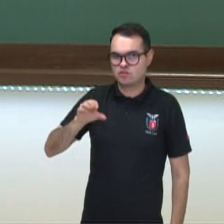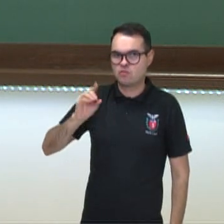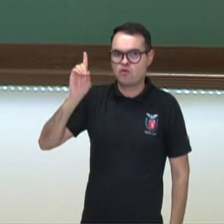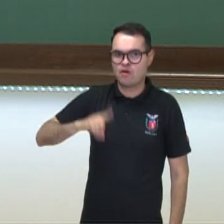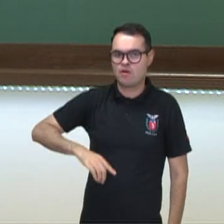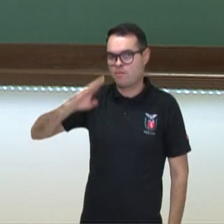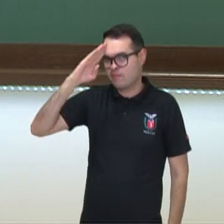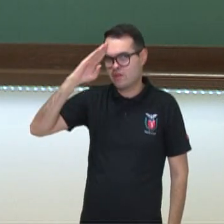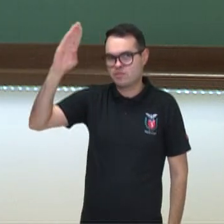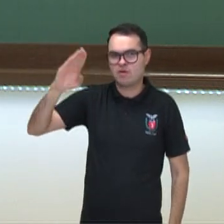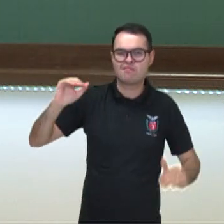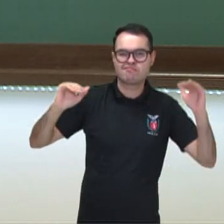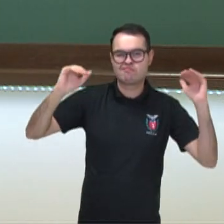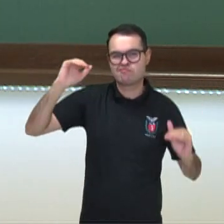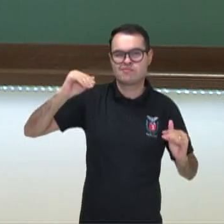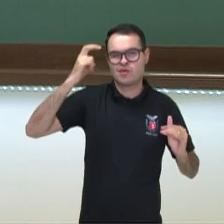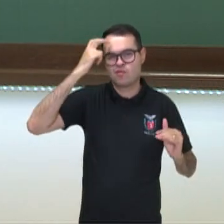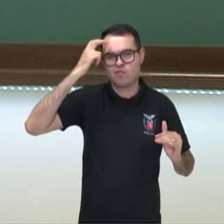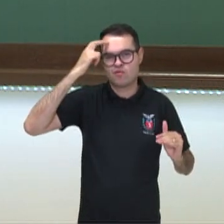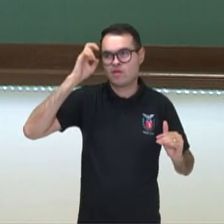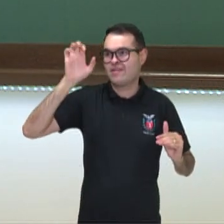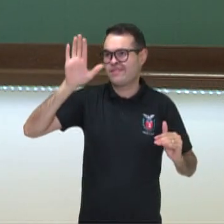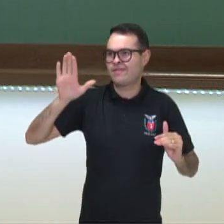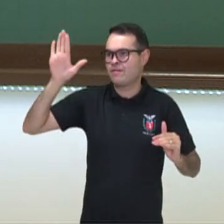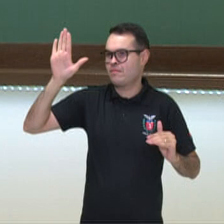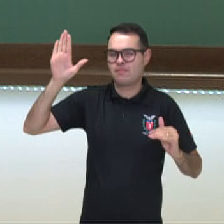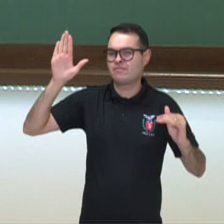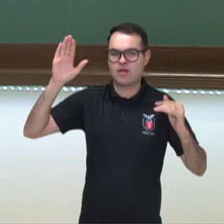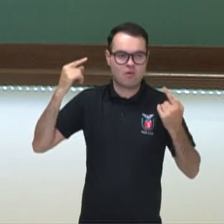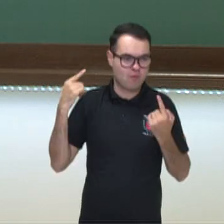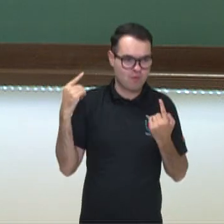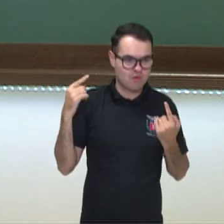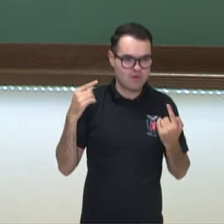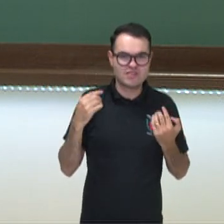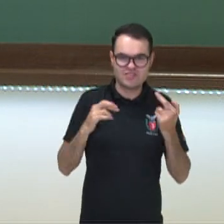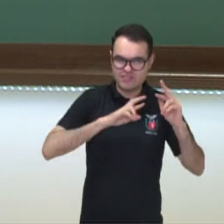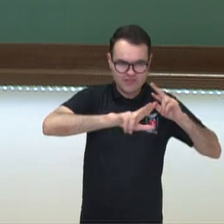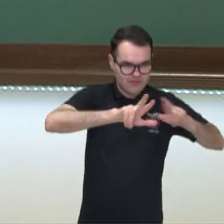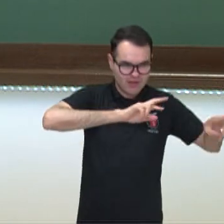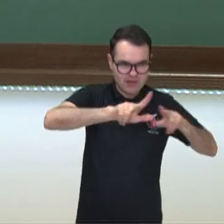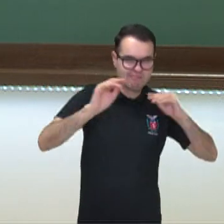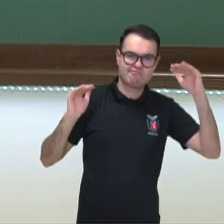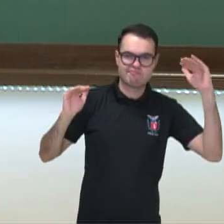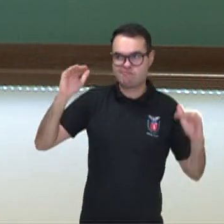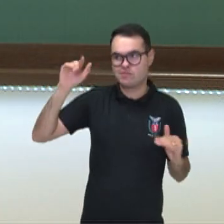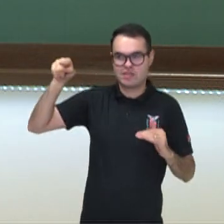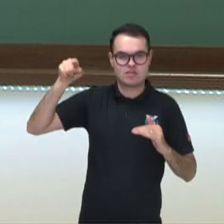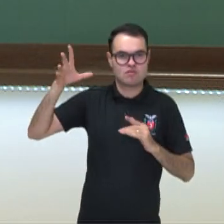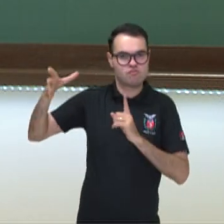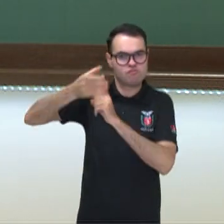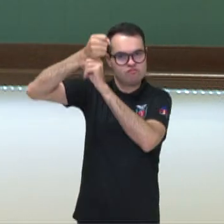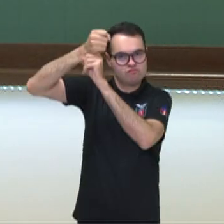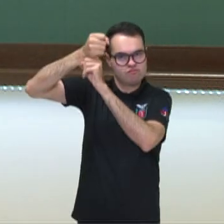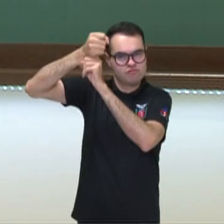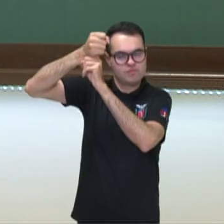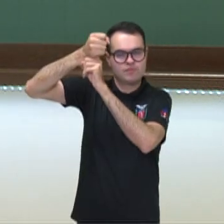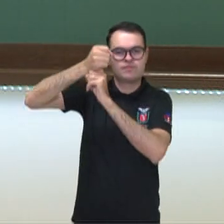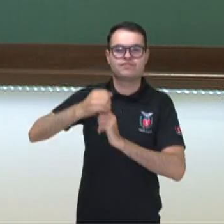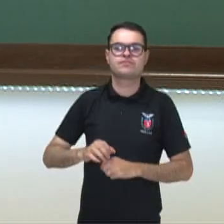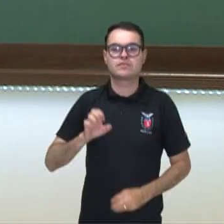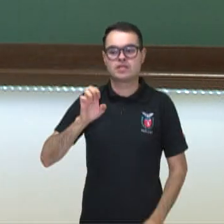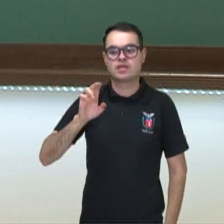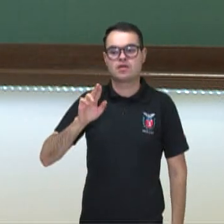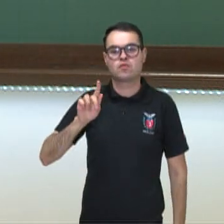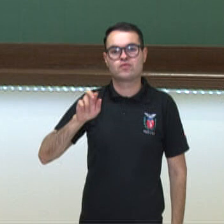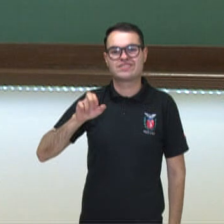o desprestígio a culturas não europeias e legitimavam a dominação. A eugenia, que